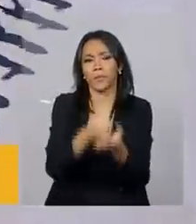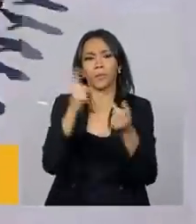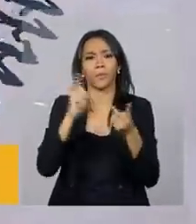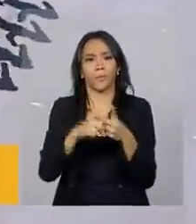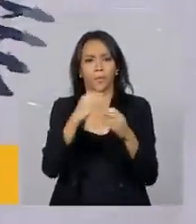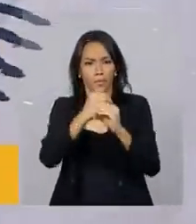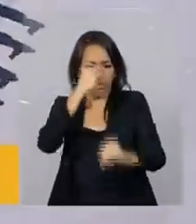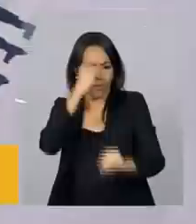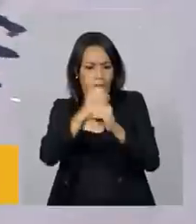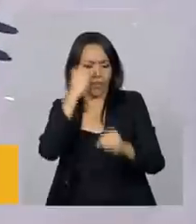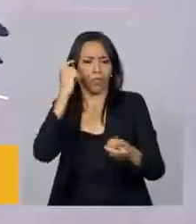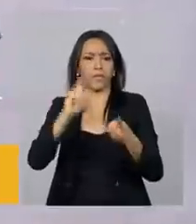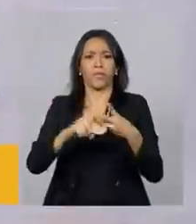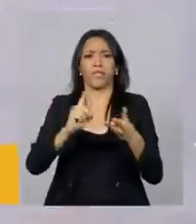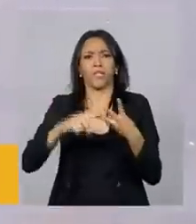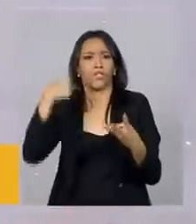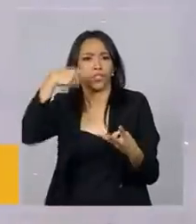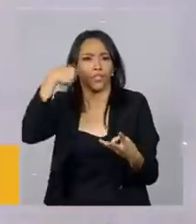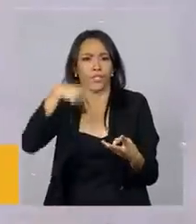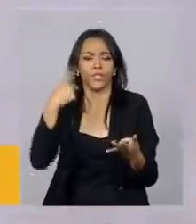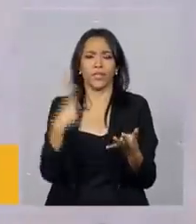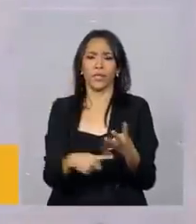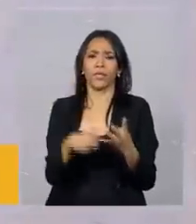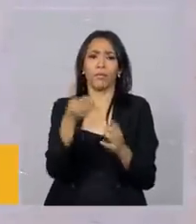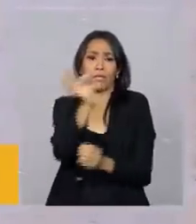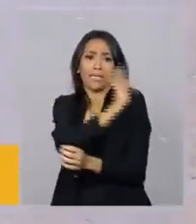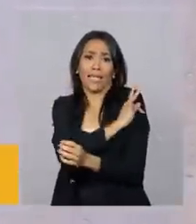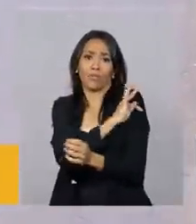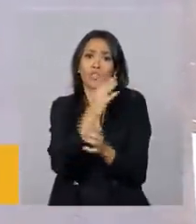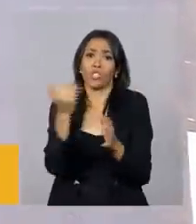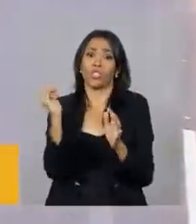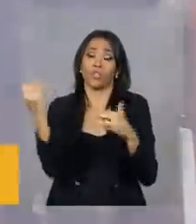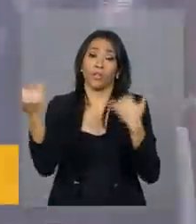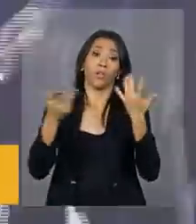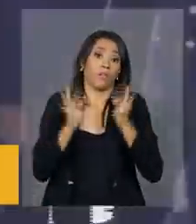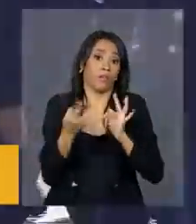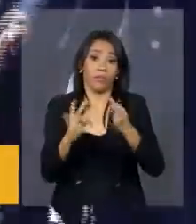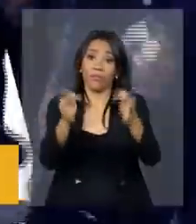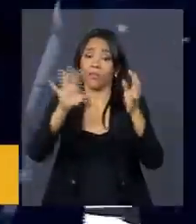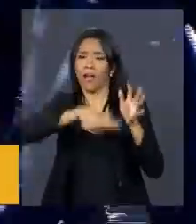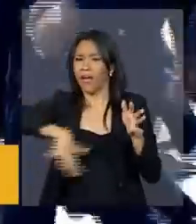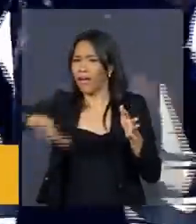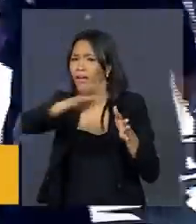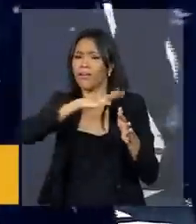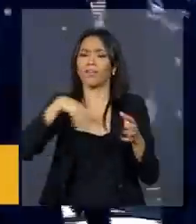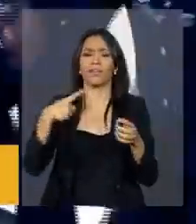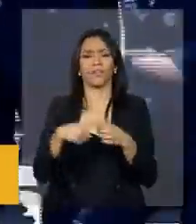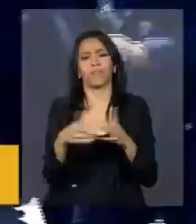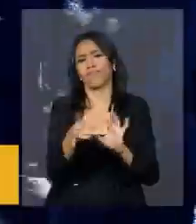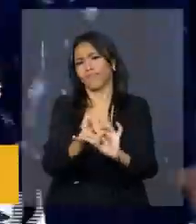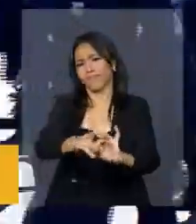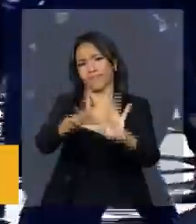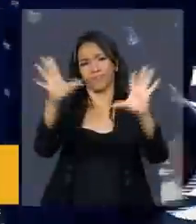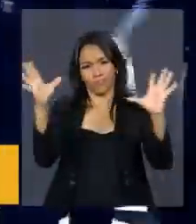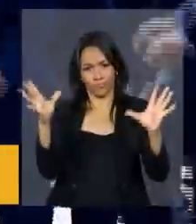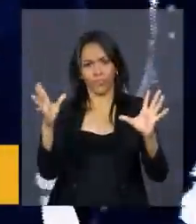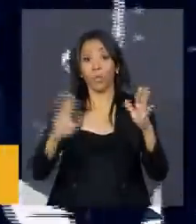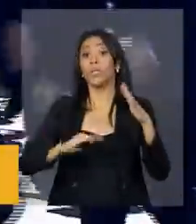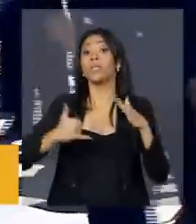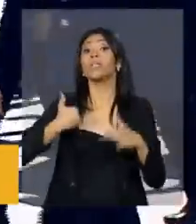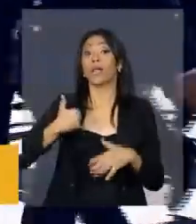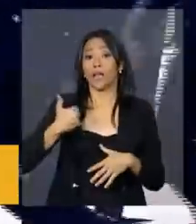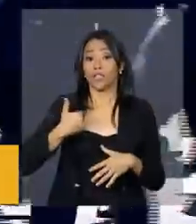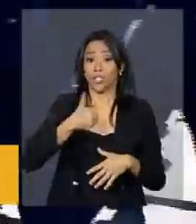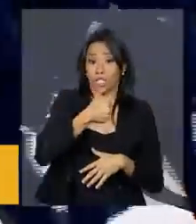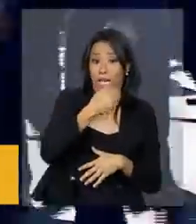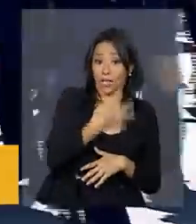engenharia, direito, tecnologia da informação, controle de tráfego aéreo, meteorologia. Limite mínimo e máximo de idade? De